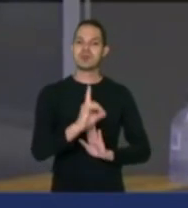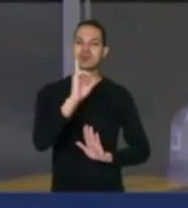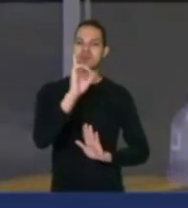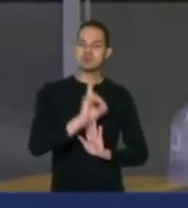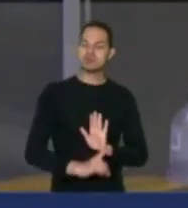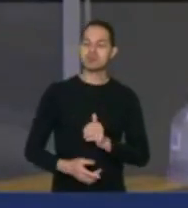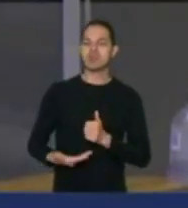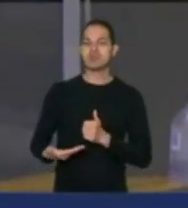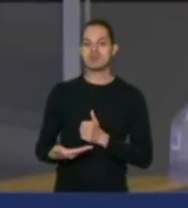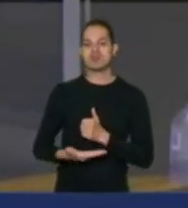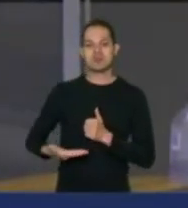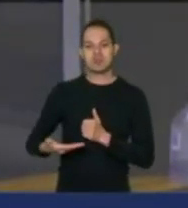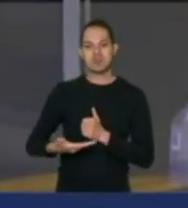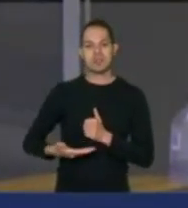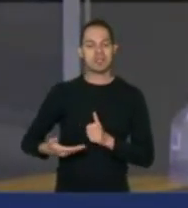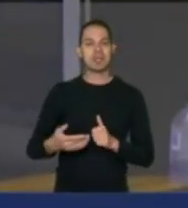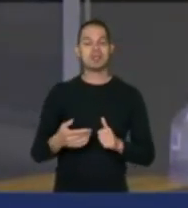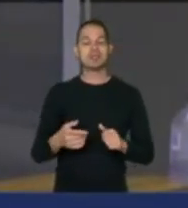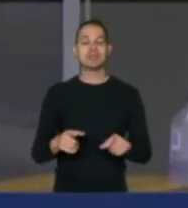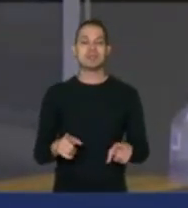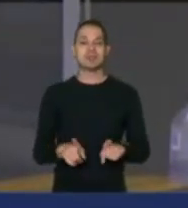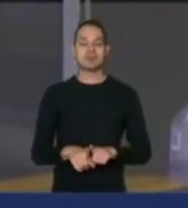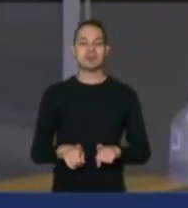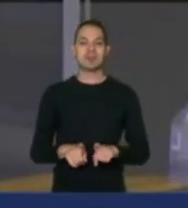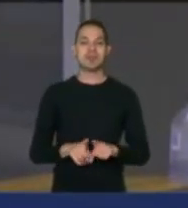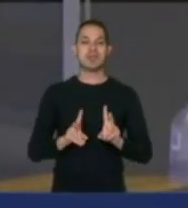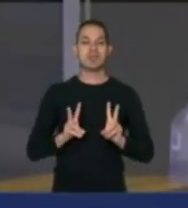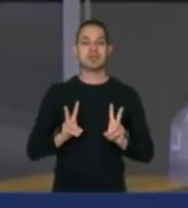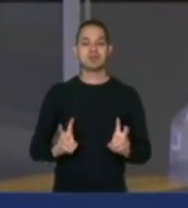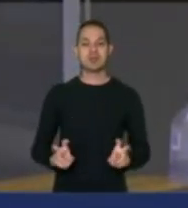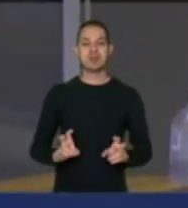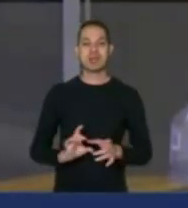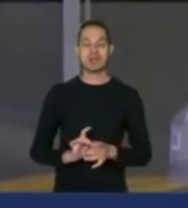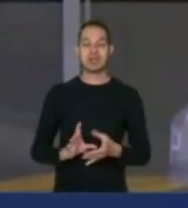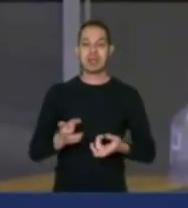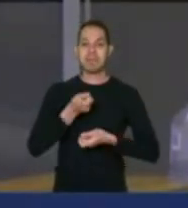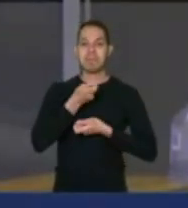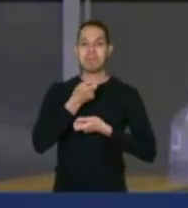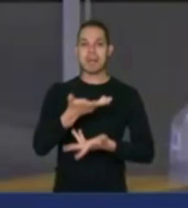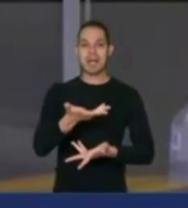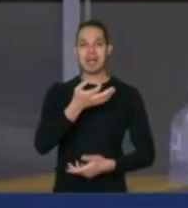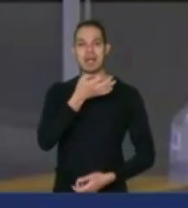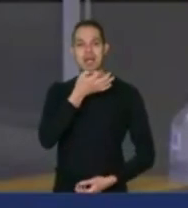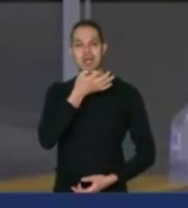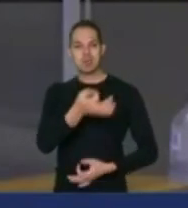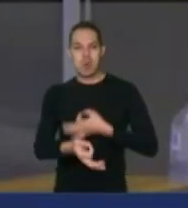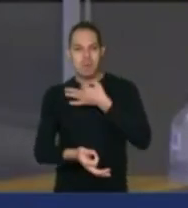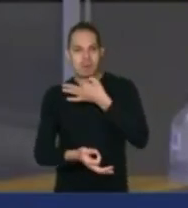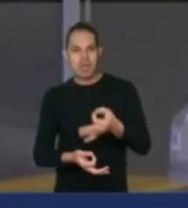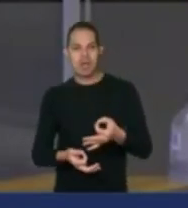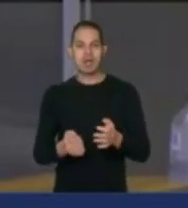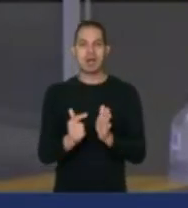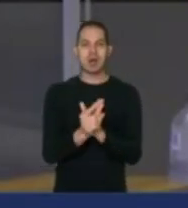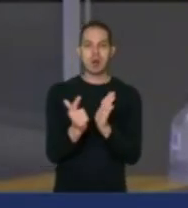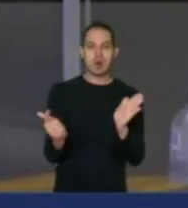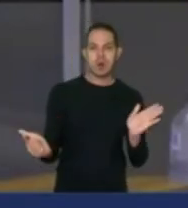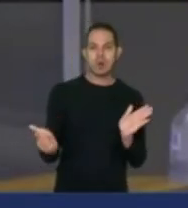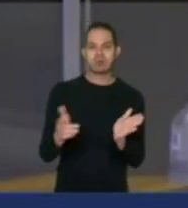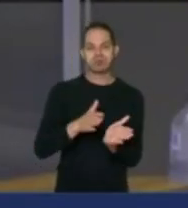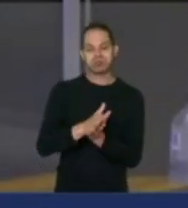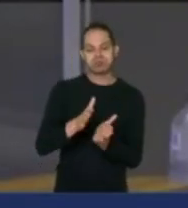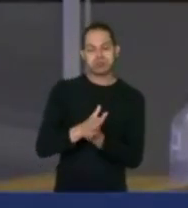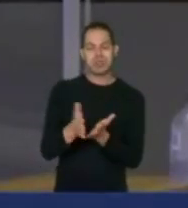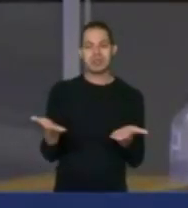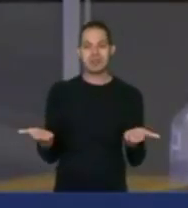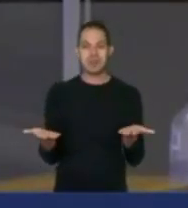fundamentais, em mais particular, em relação à liberdade de expressão, de opinião, de imprensa e à censura